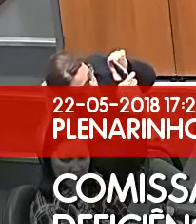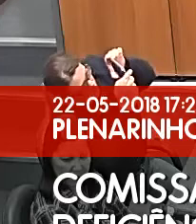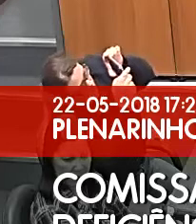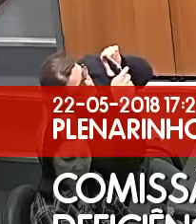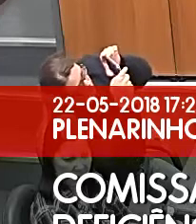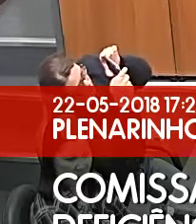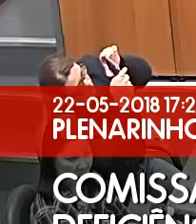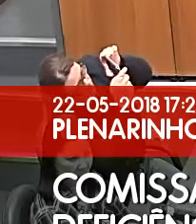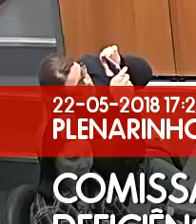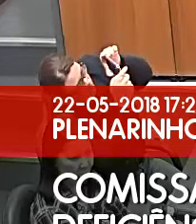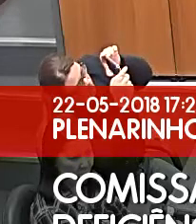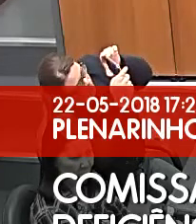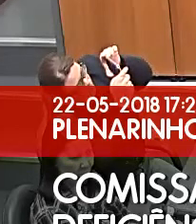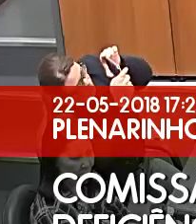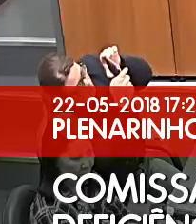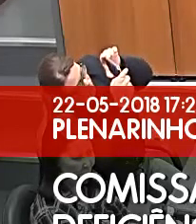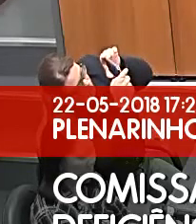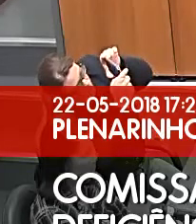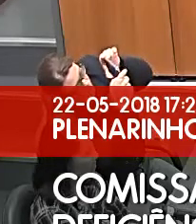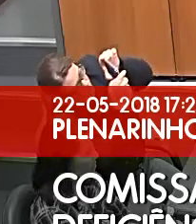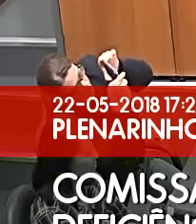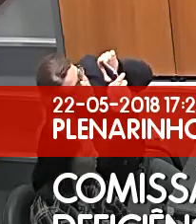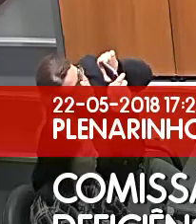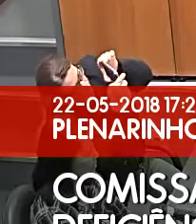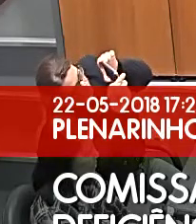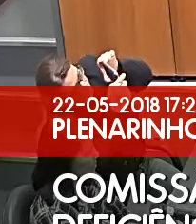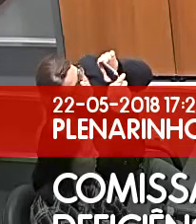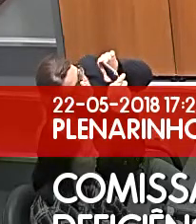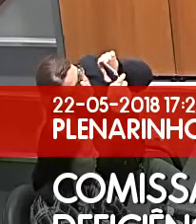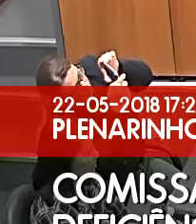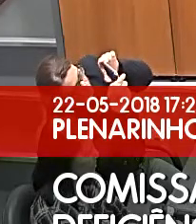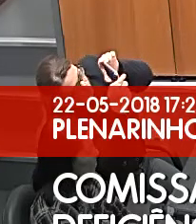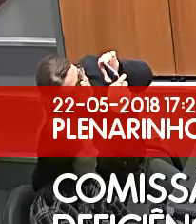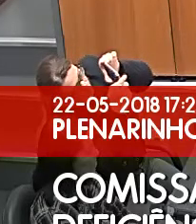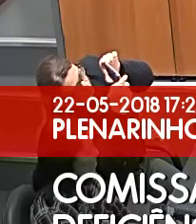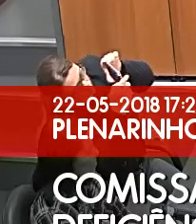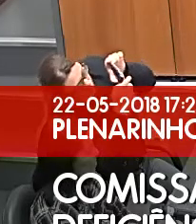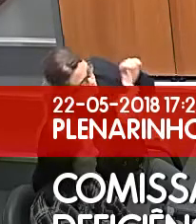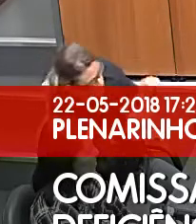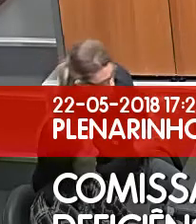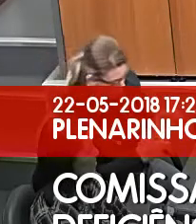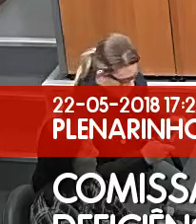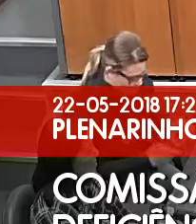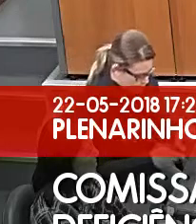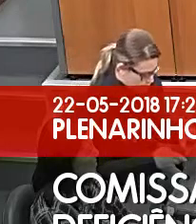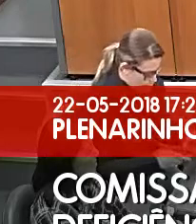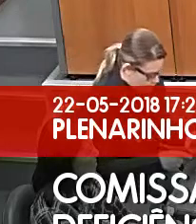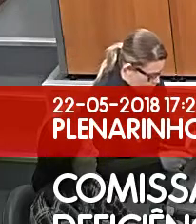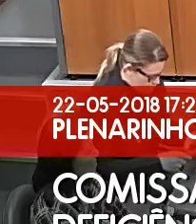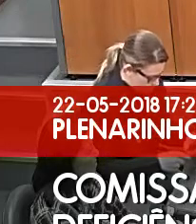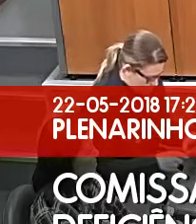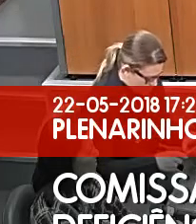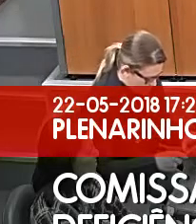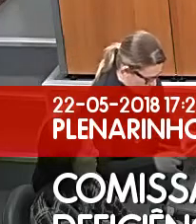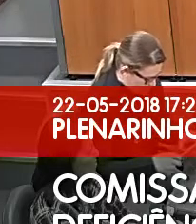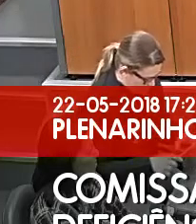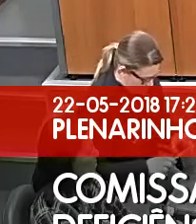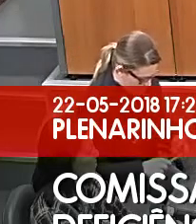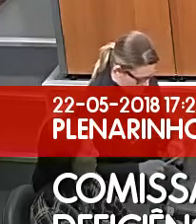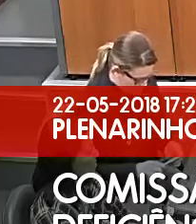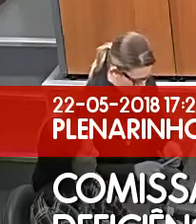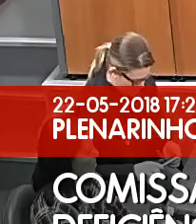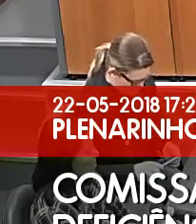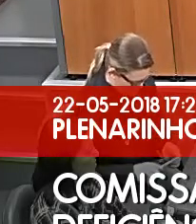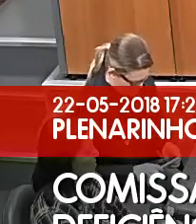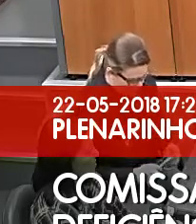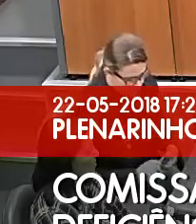escrito para surdos. E, inclusive, que isso fosse, na medida do possível,